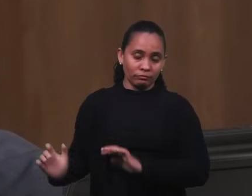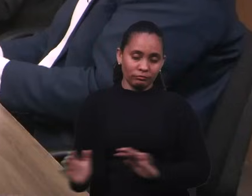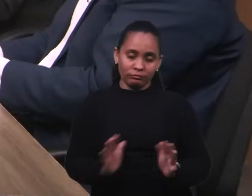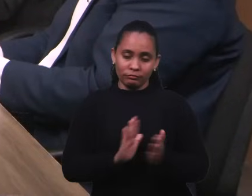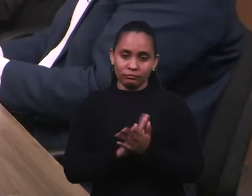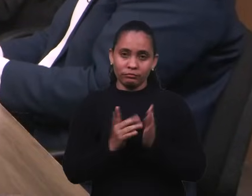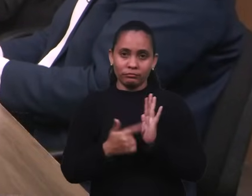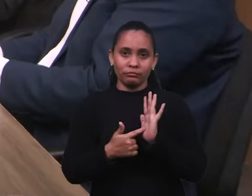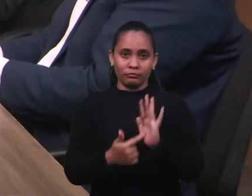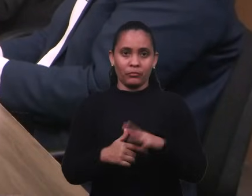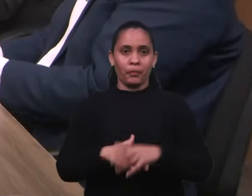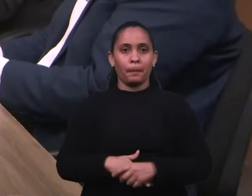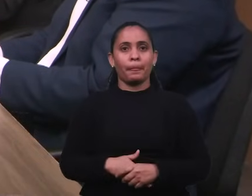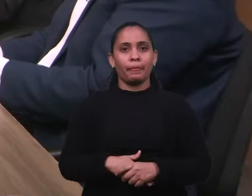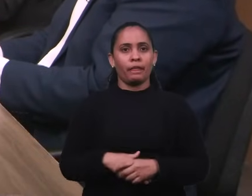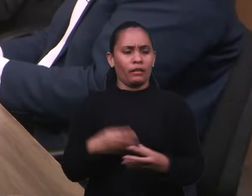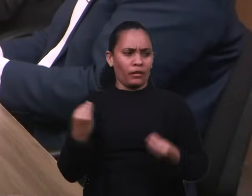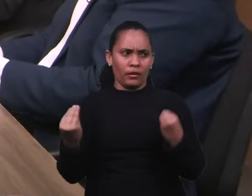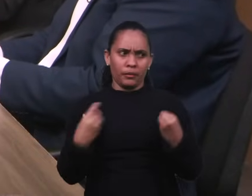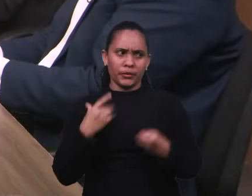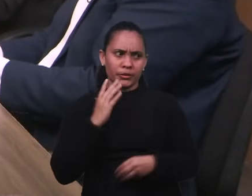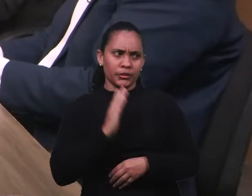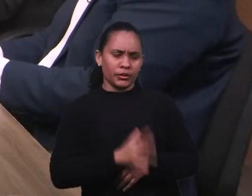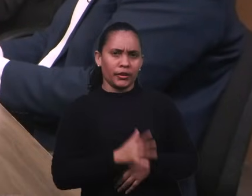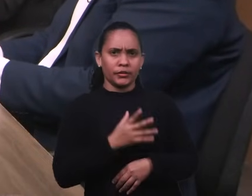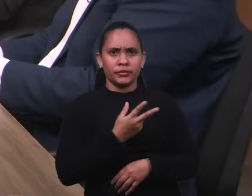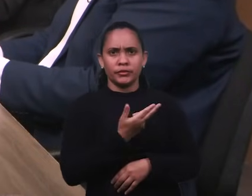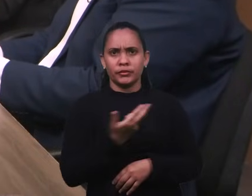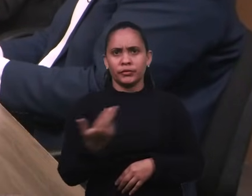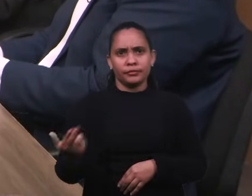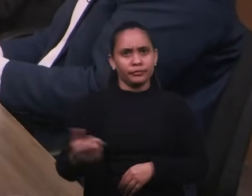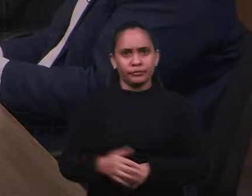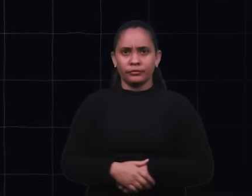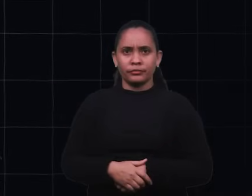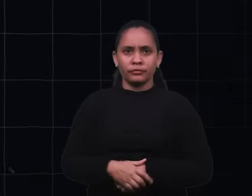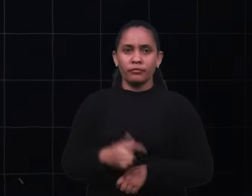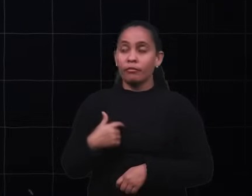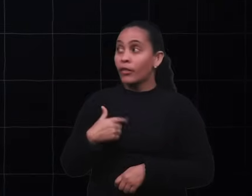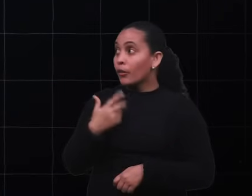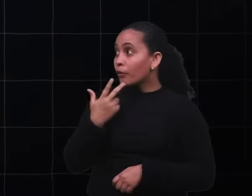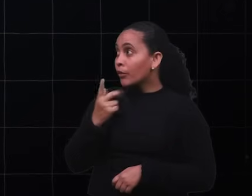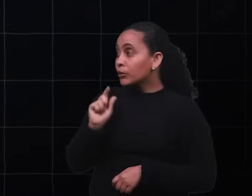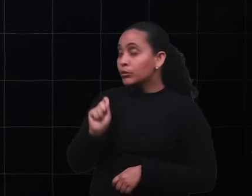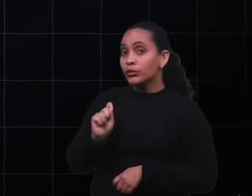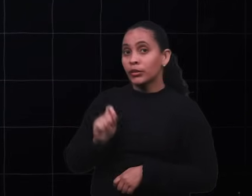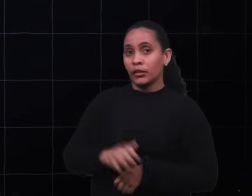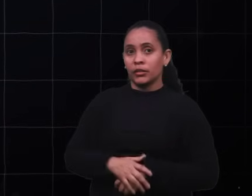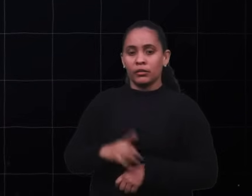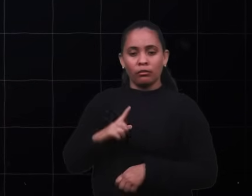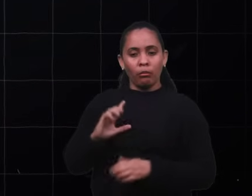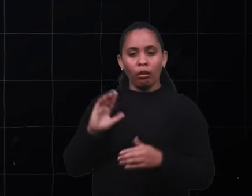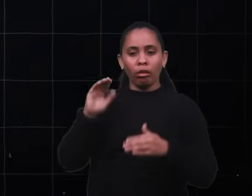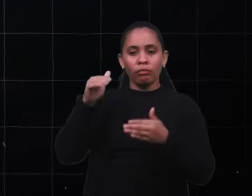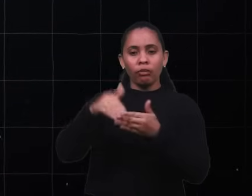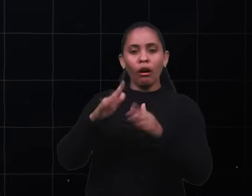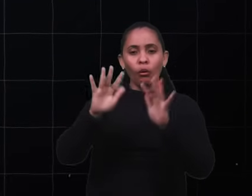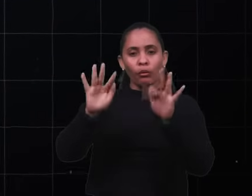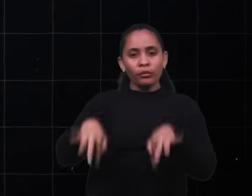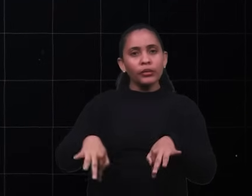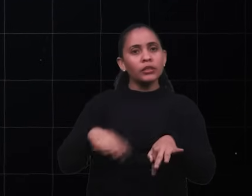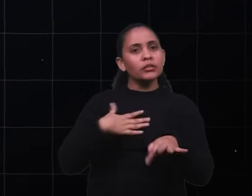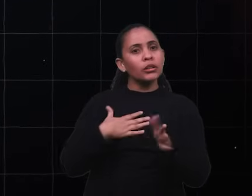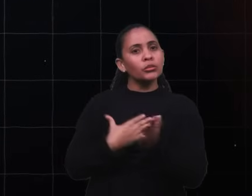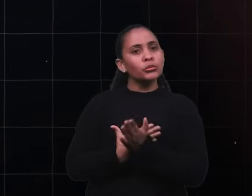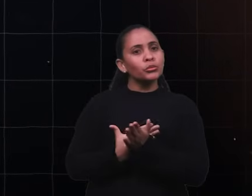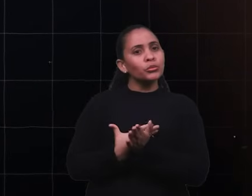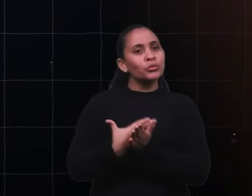né? Exatamente. E como ele é onisciente, lá em Isaías fala exatamente isso. Eu faço conhecido o fim, desde o